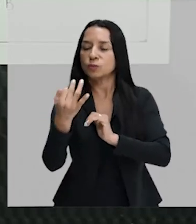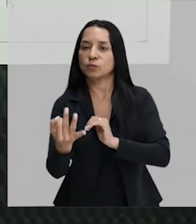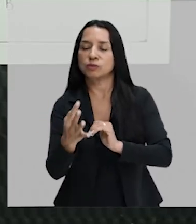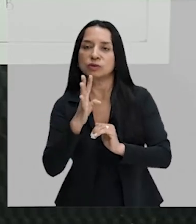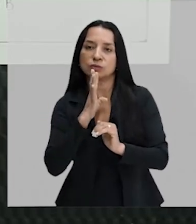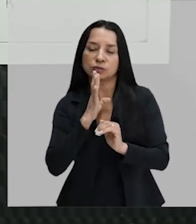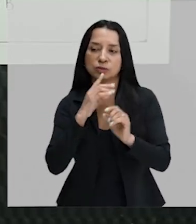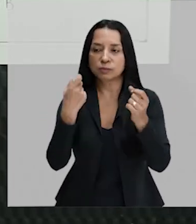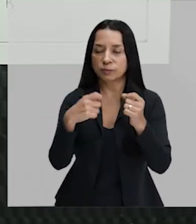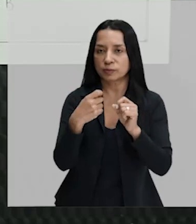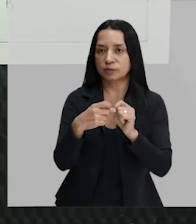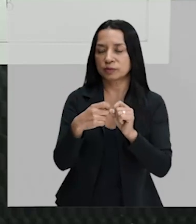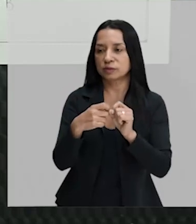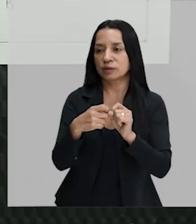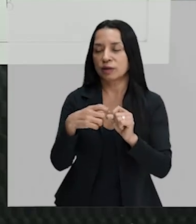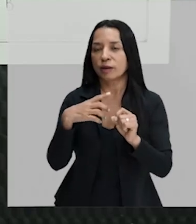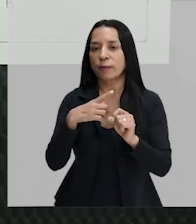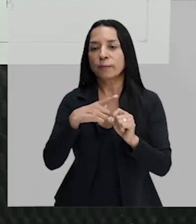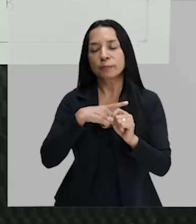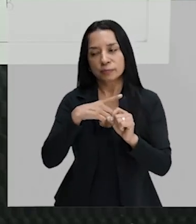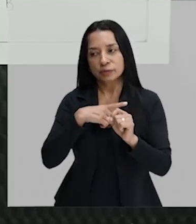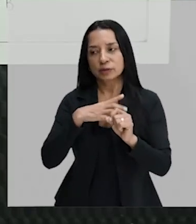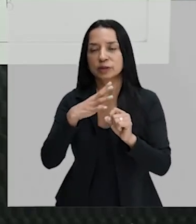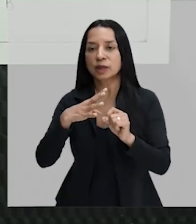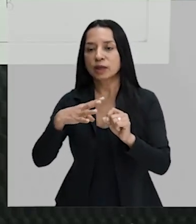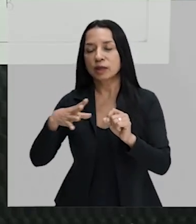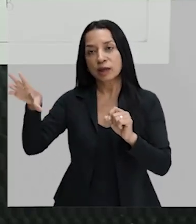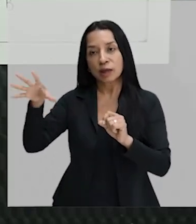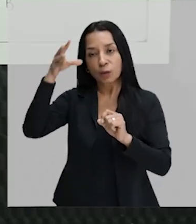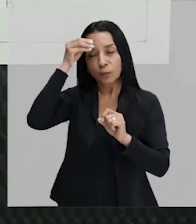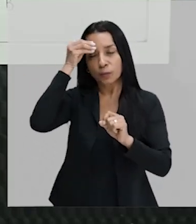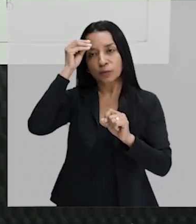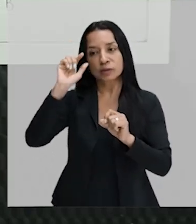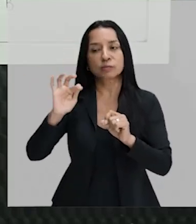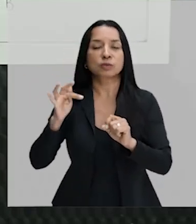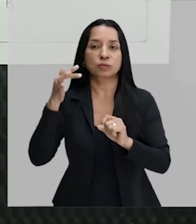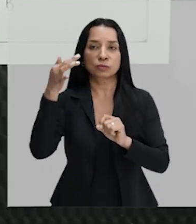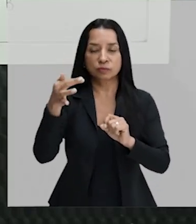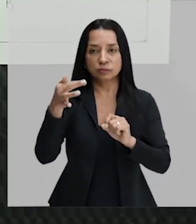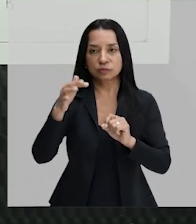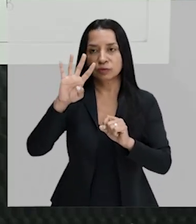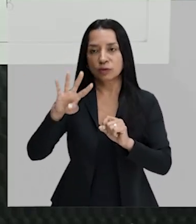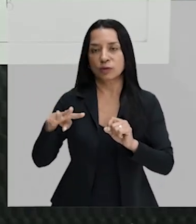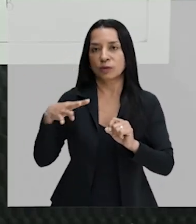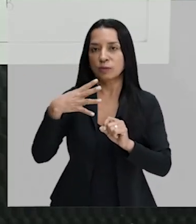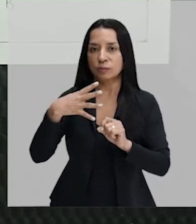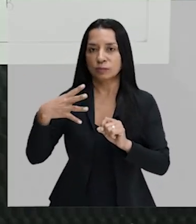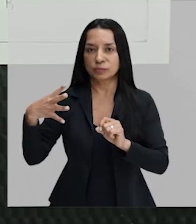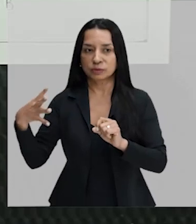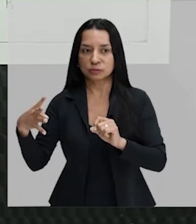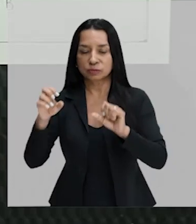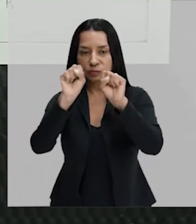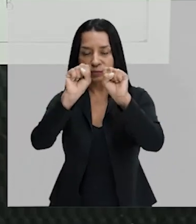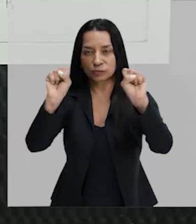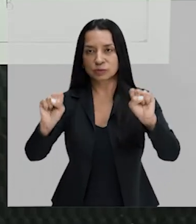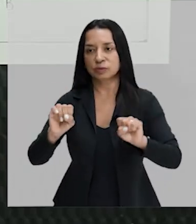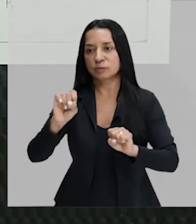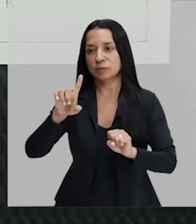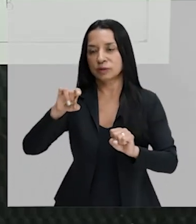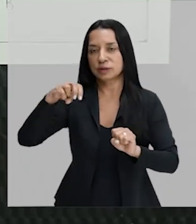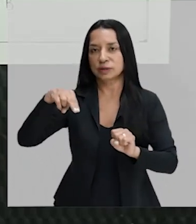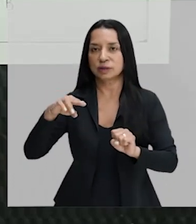a gente precisa para obter o conhecimento lá na frente, né? Então, matrizes determinantes de sistema linear